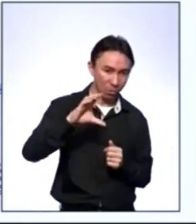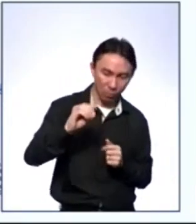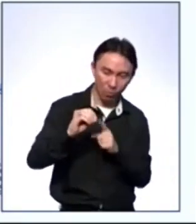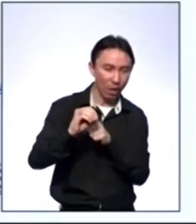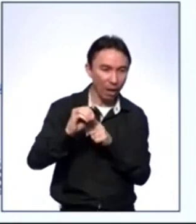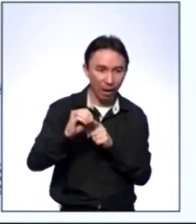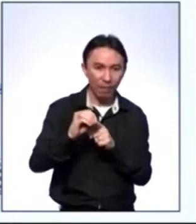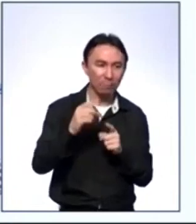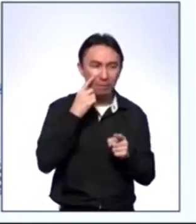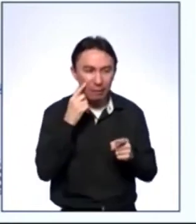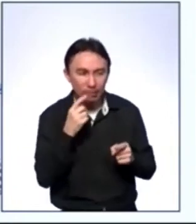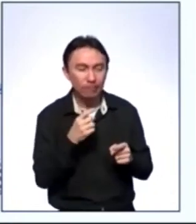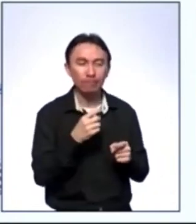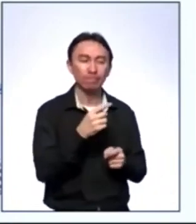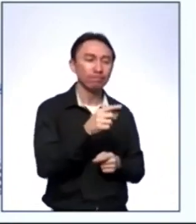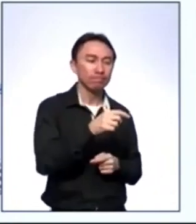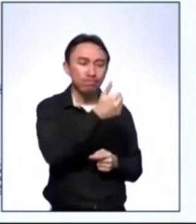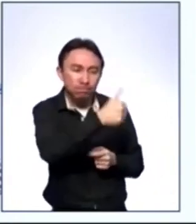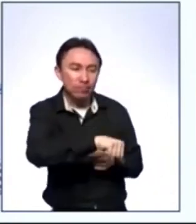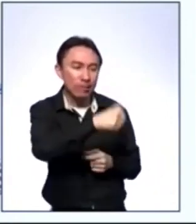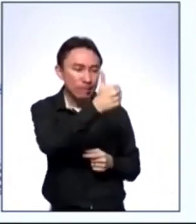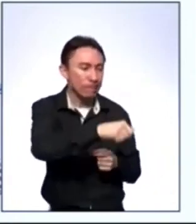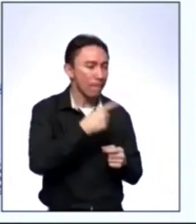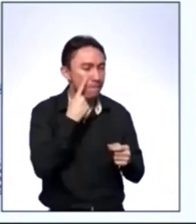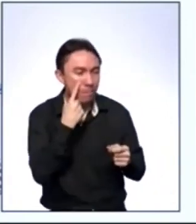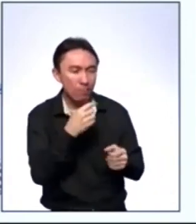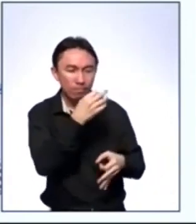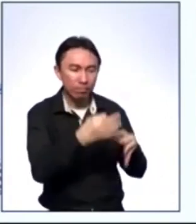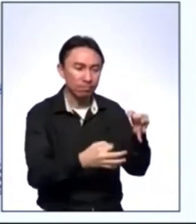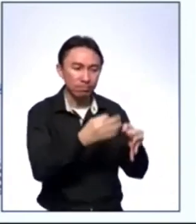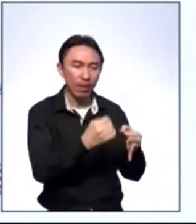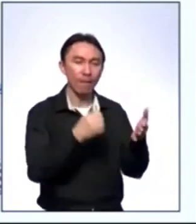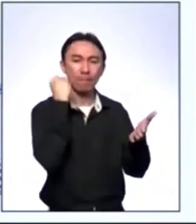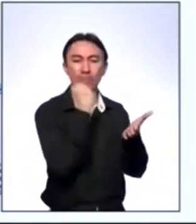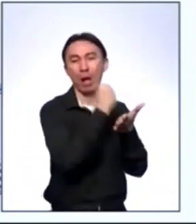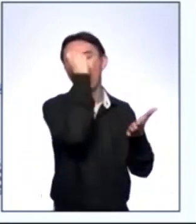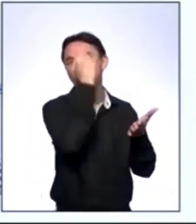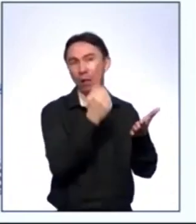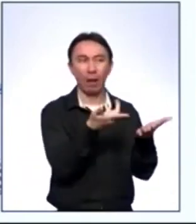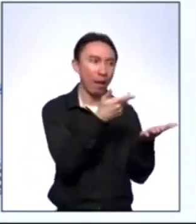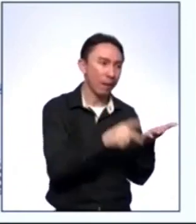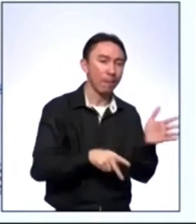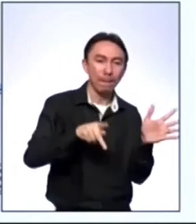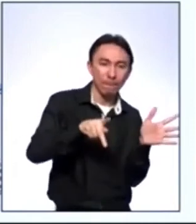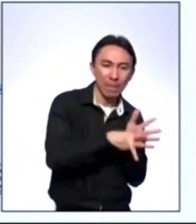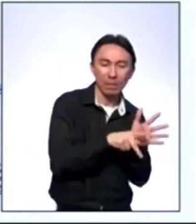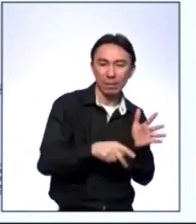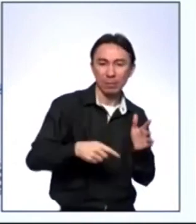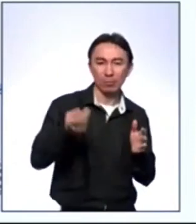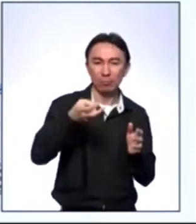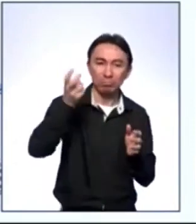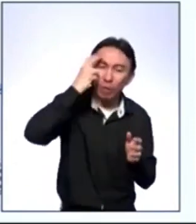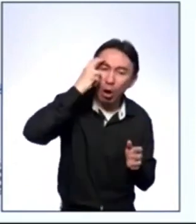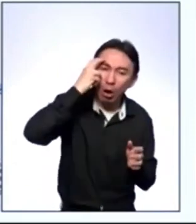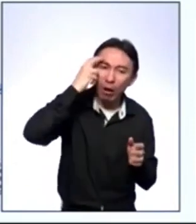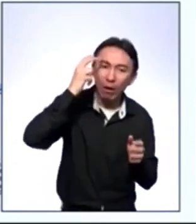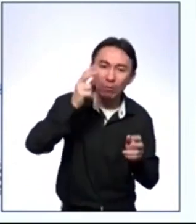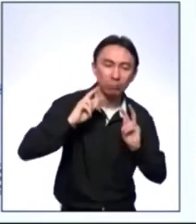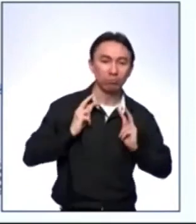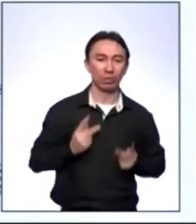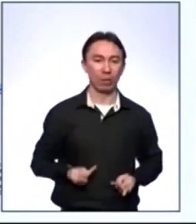quem decide, quem julga, quem estuda, quem analisa os patrimônios históricos tombados